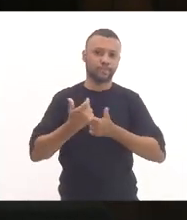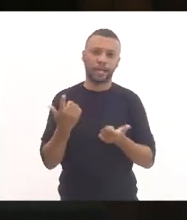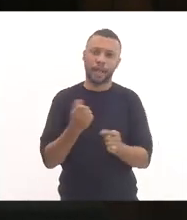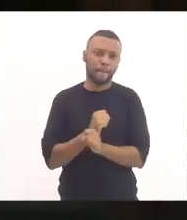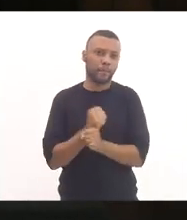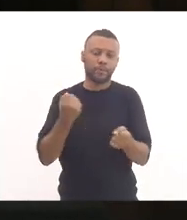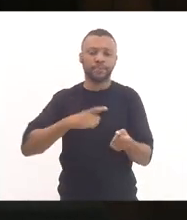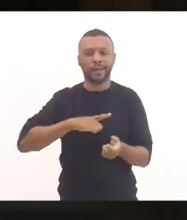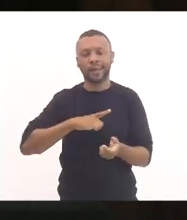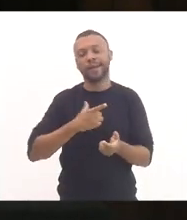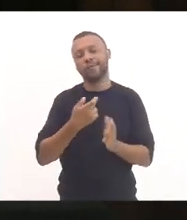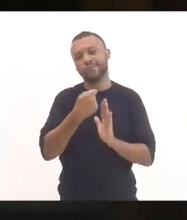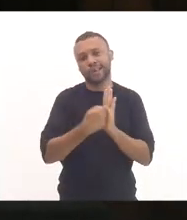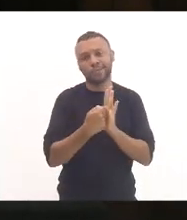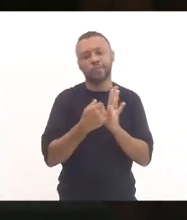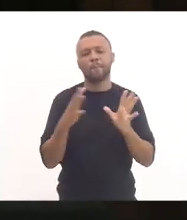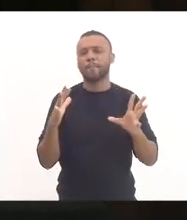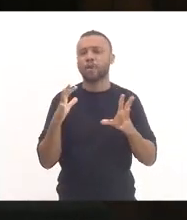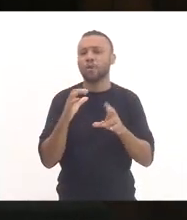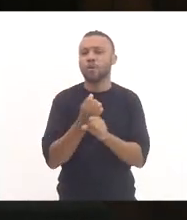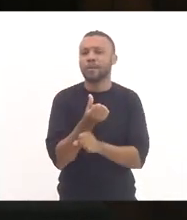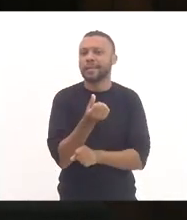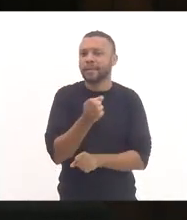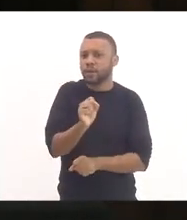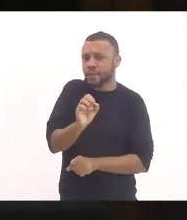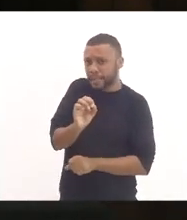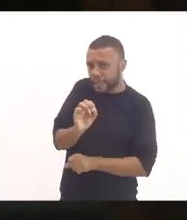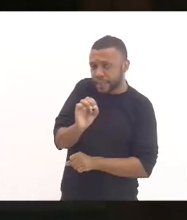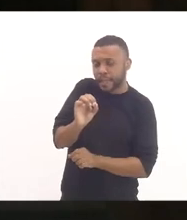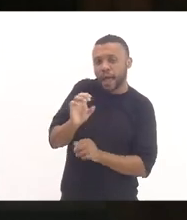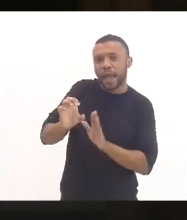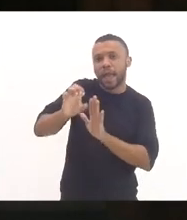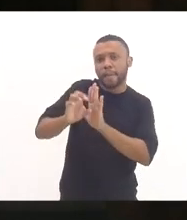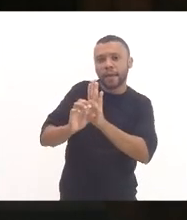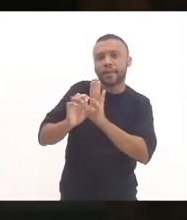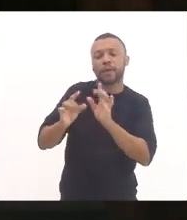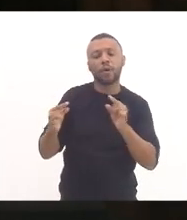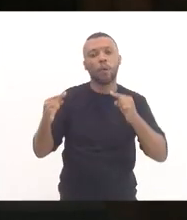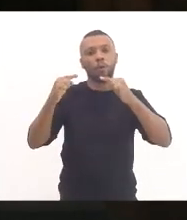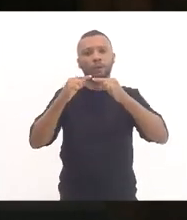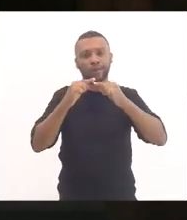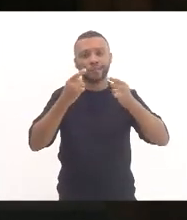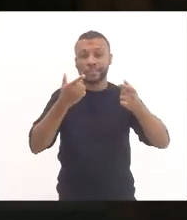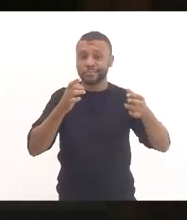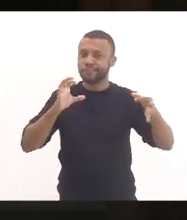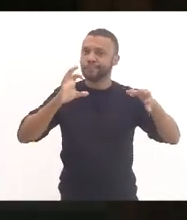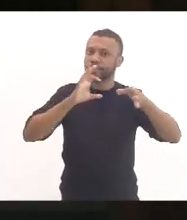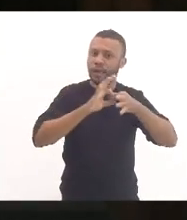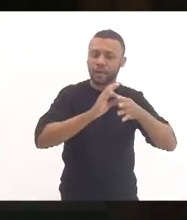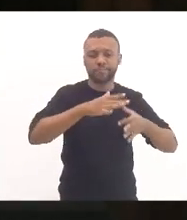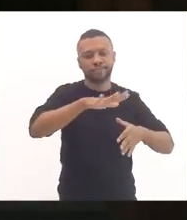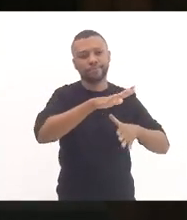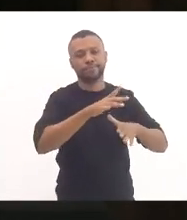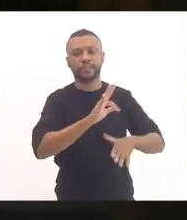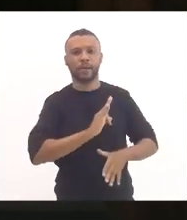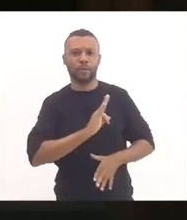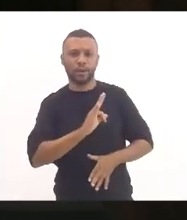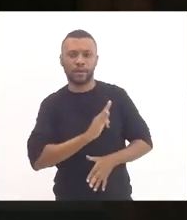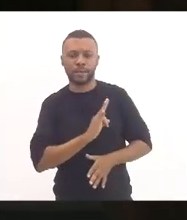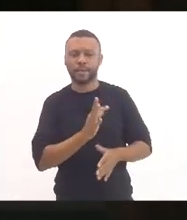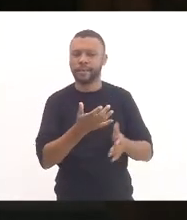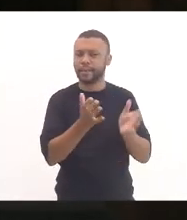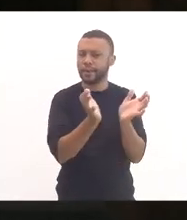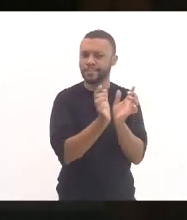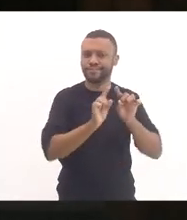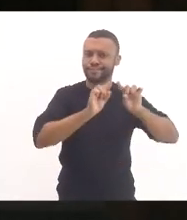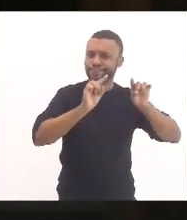um texto com 680 em andas são texto adequado para a realidade da extinção da categoria não esse texto